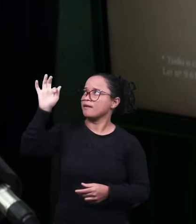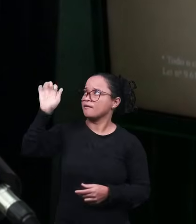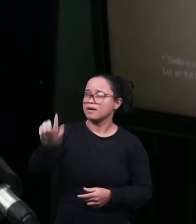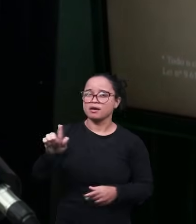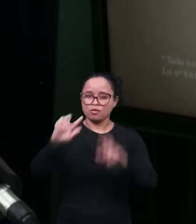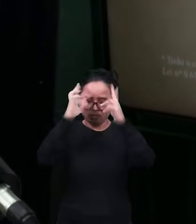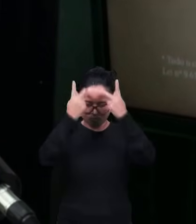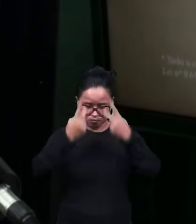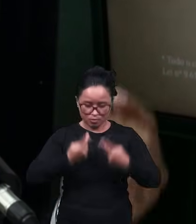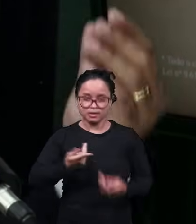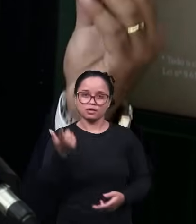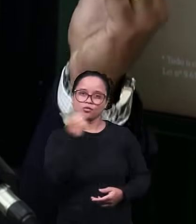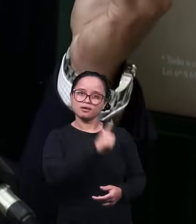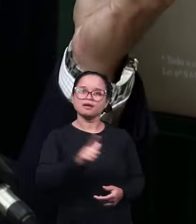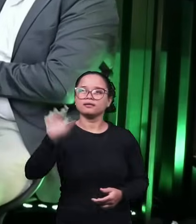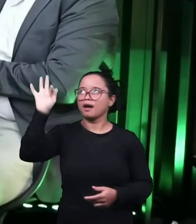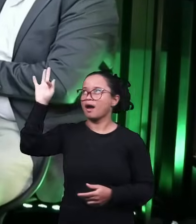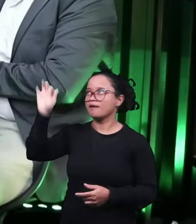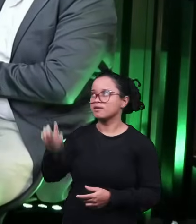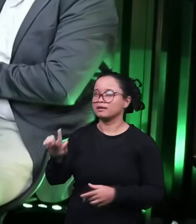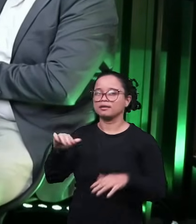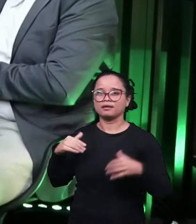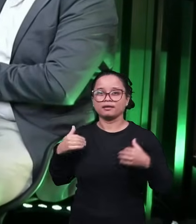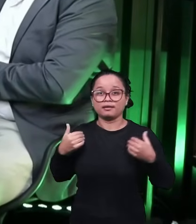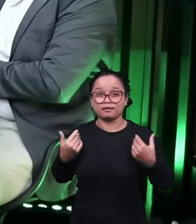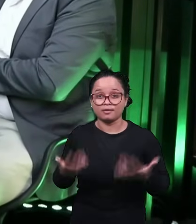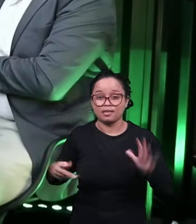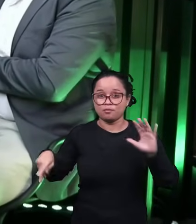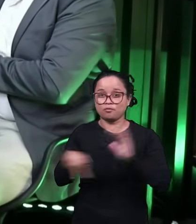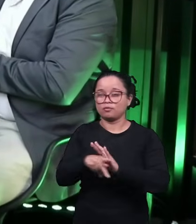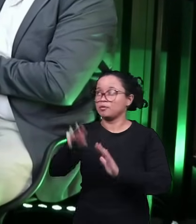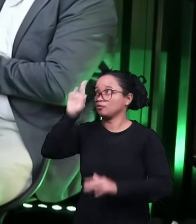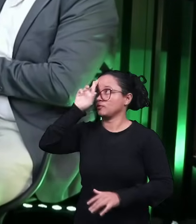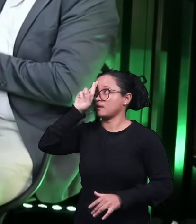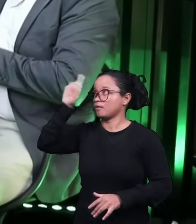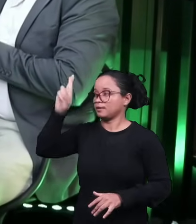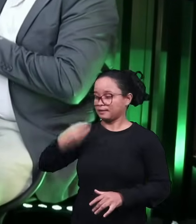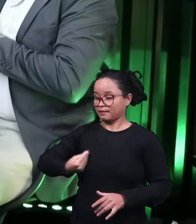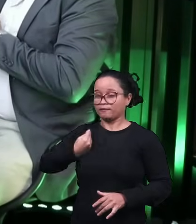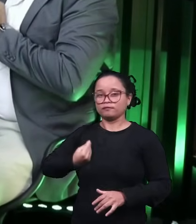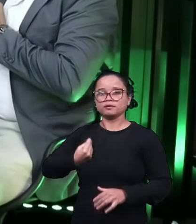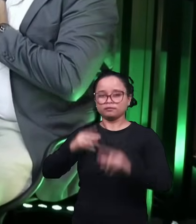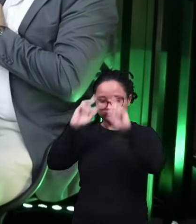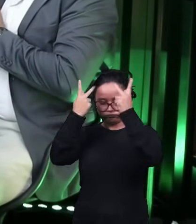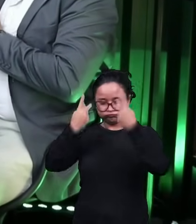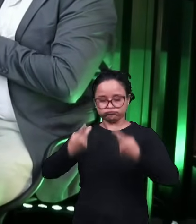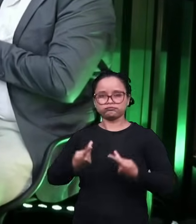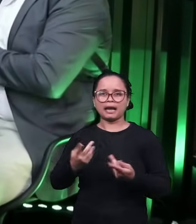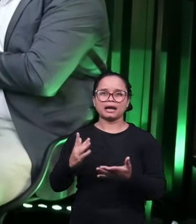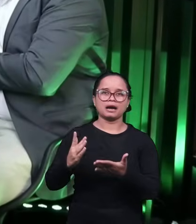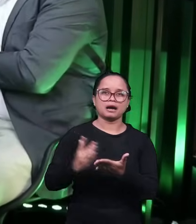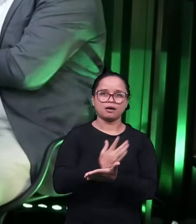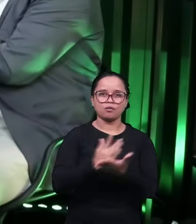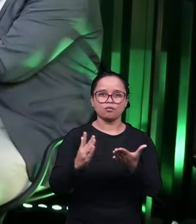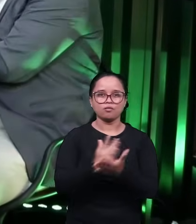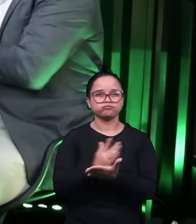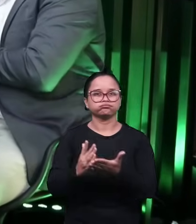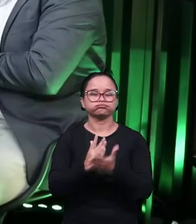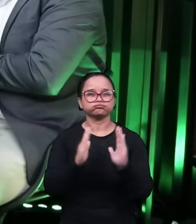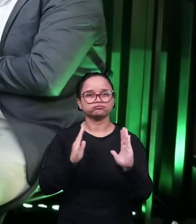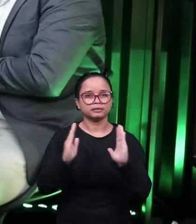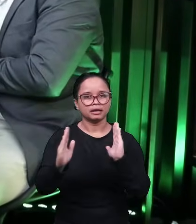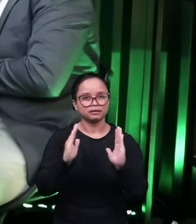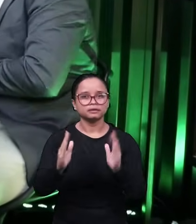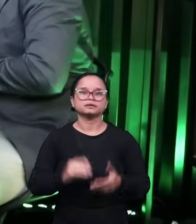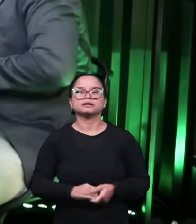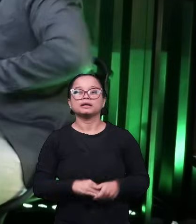por essa fé. Então, essa fé ela é gerada do Senhor na vida do homem para, em alguns momentos, e o